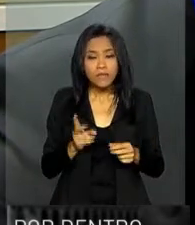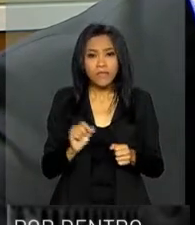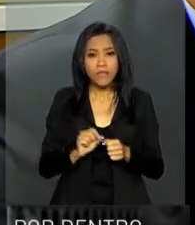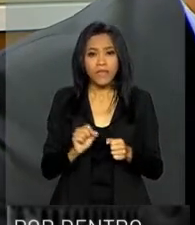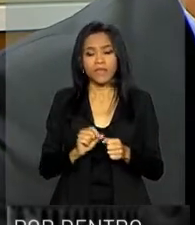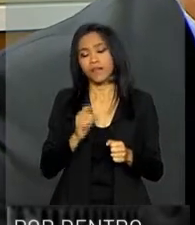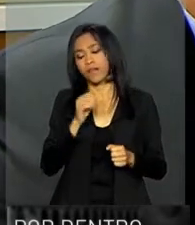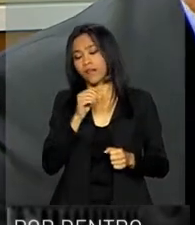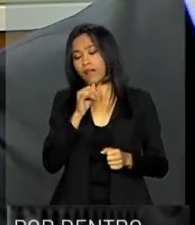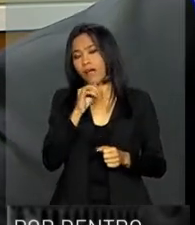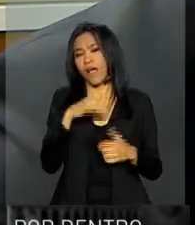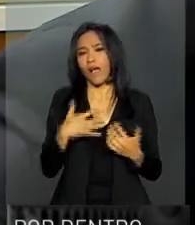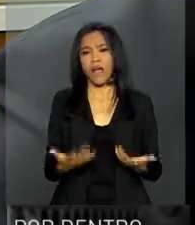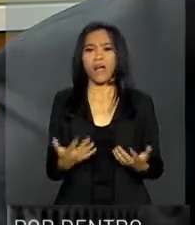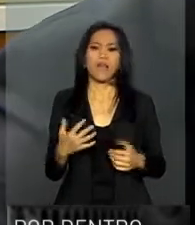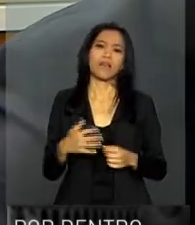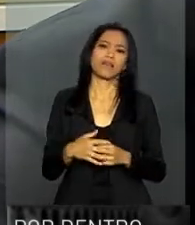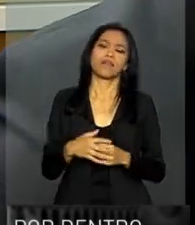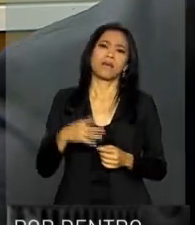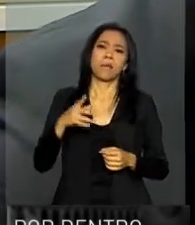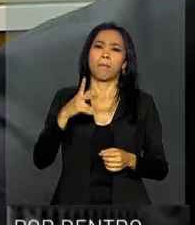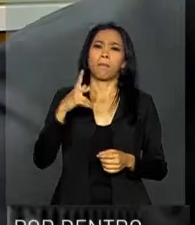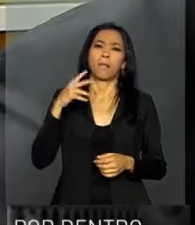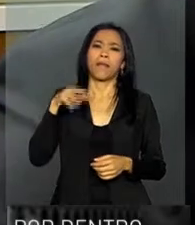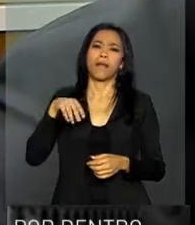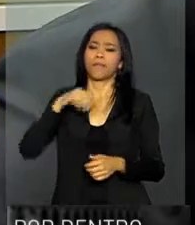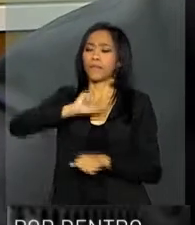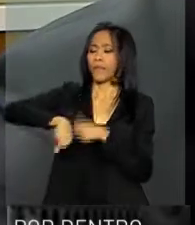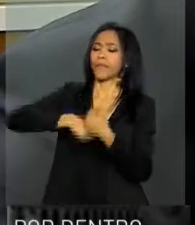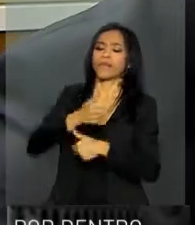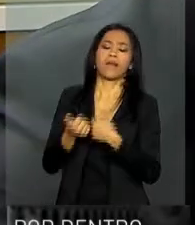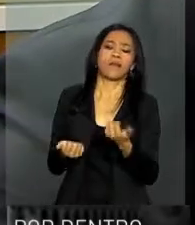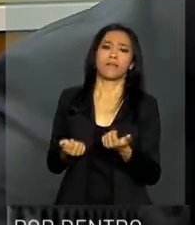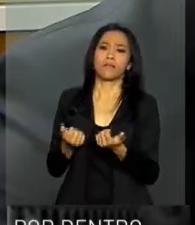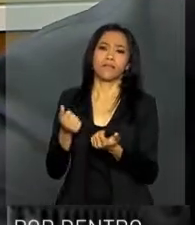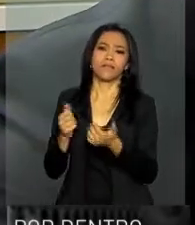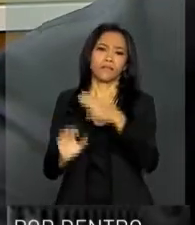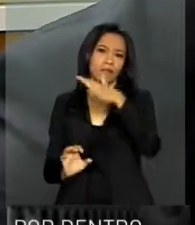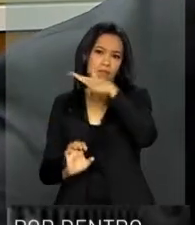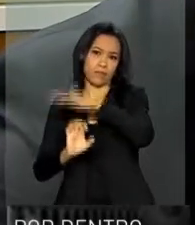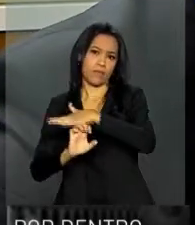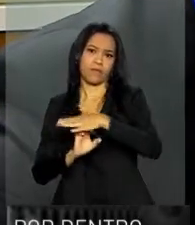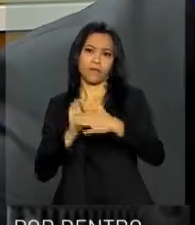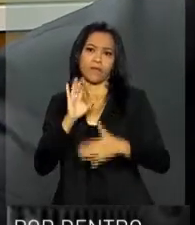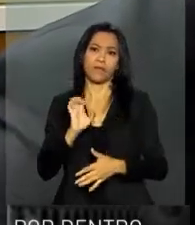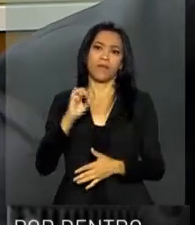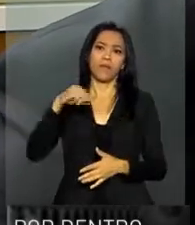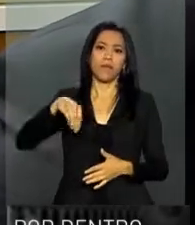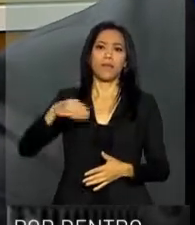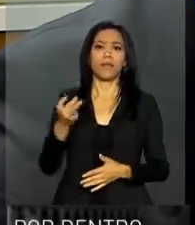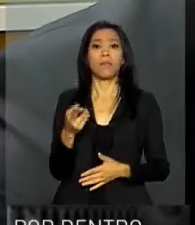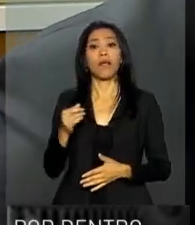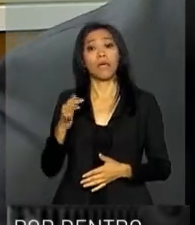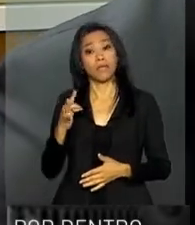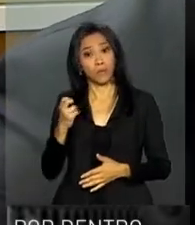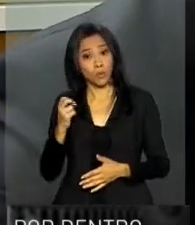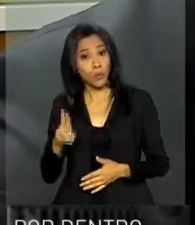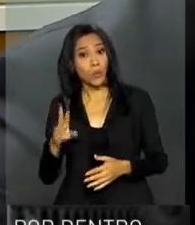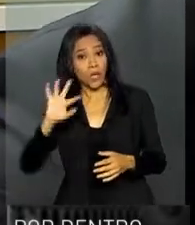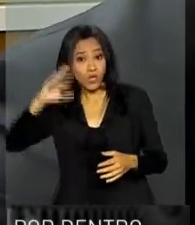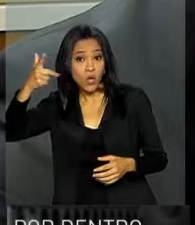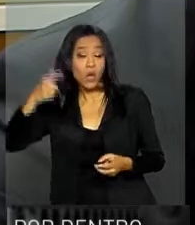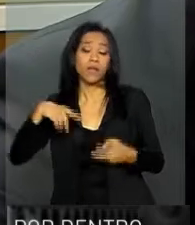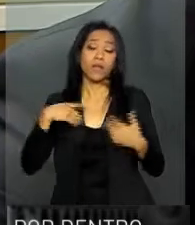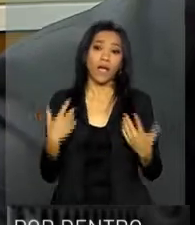alguém diz assim mas é a sua mãe barato resolve a colocar os vistos eletrônicos resolve a estas dos céus